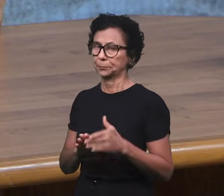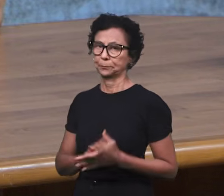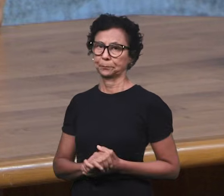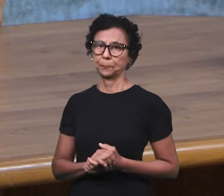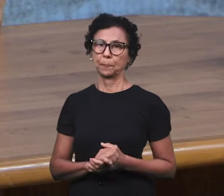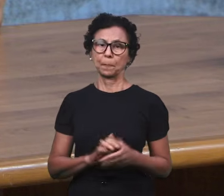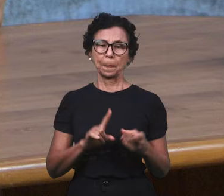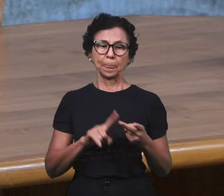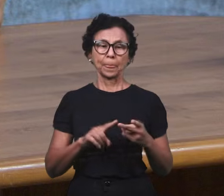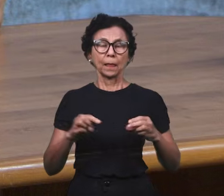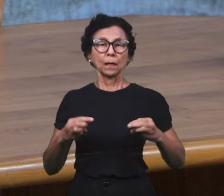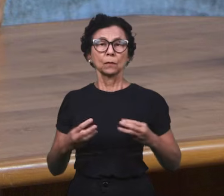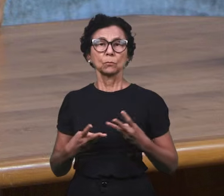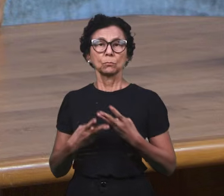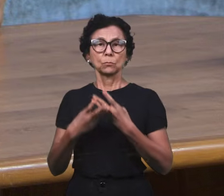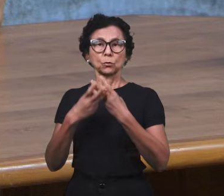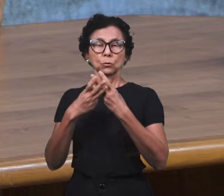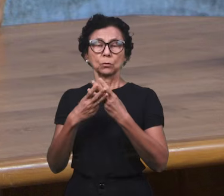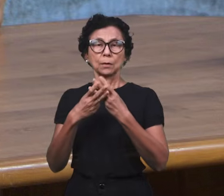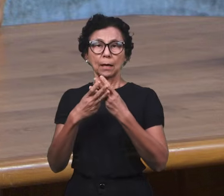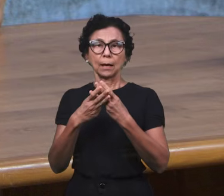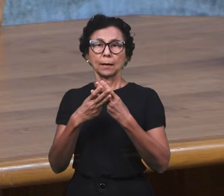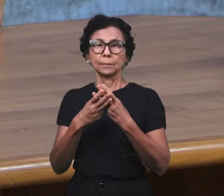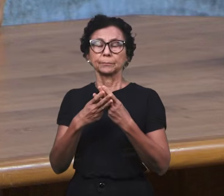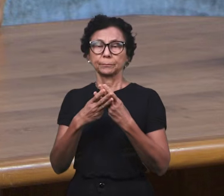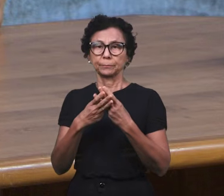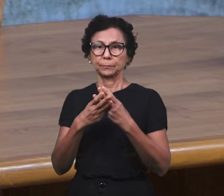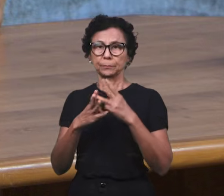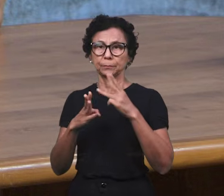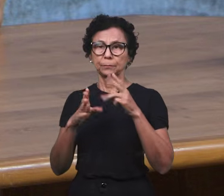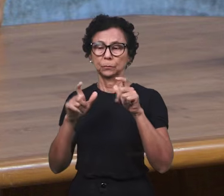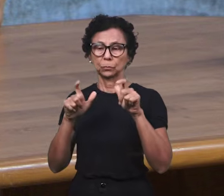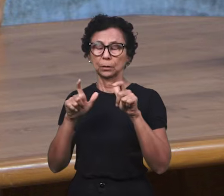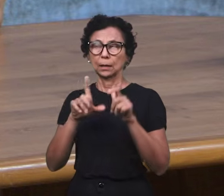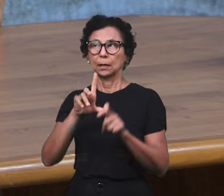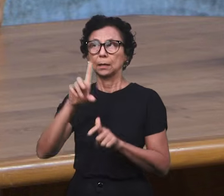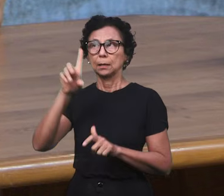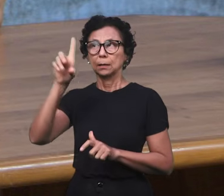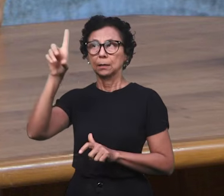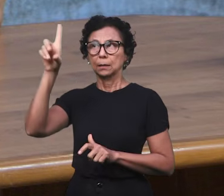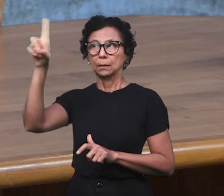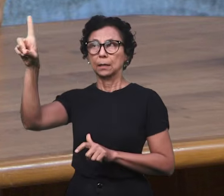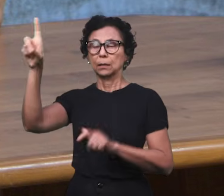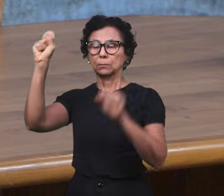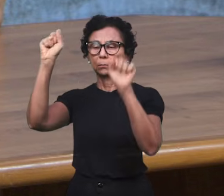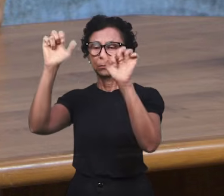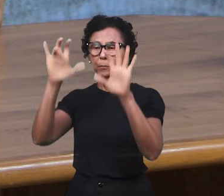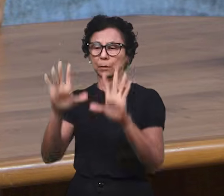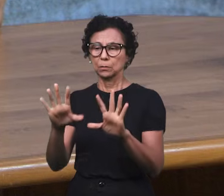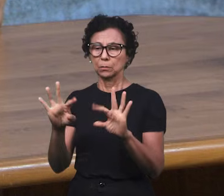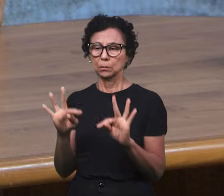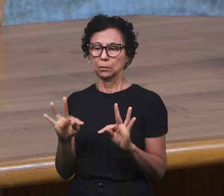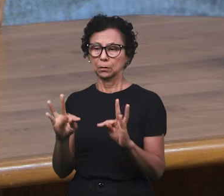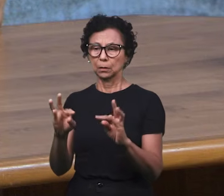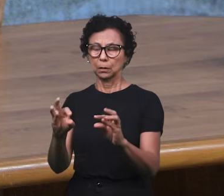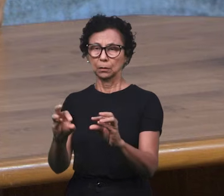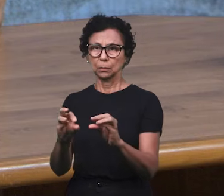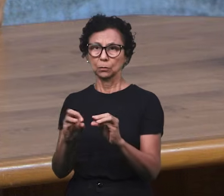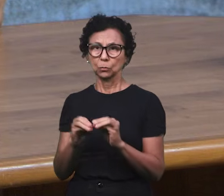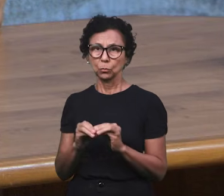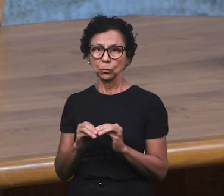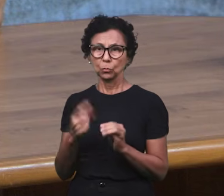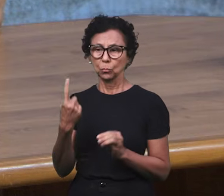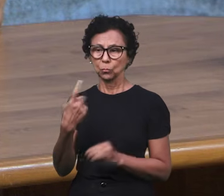Judá esteve a mão de Deus, dando-lhes um só coração para fazerem